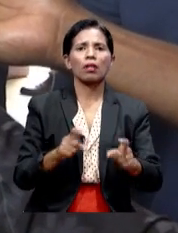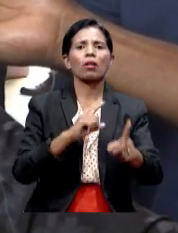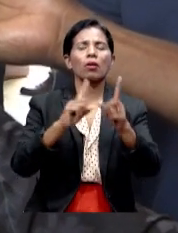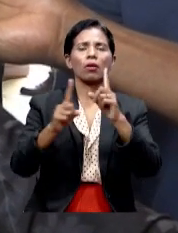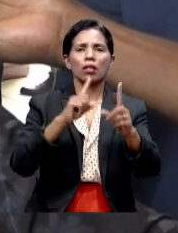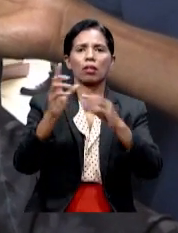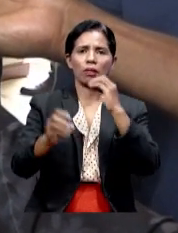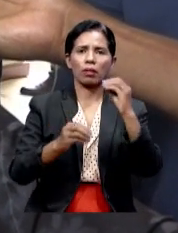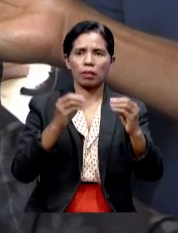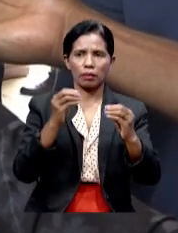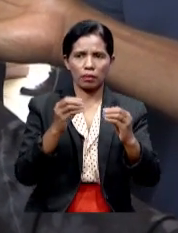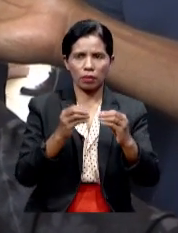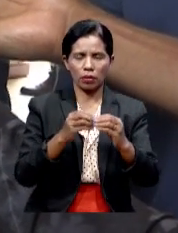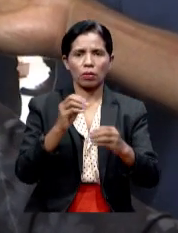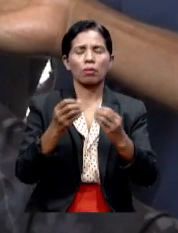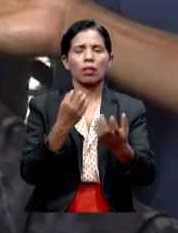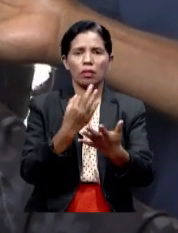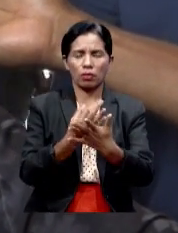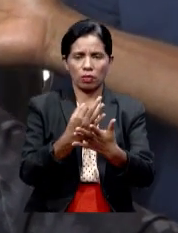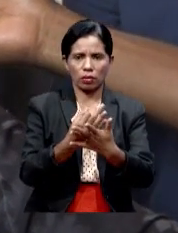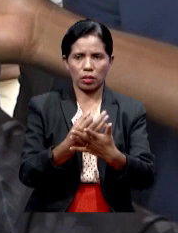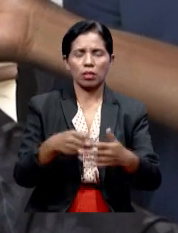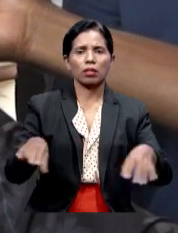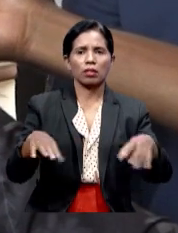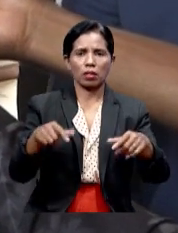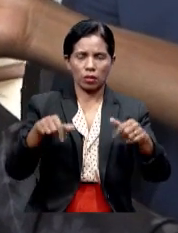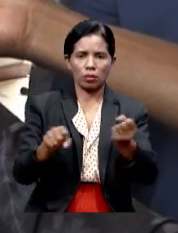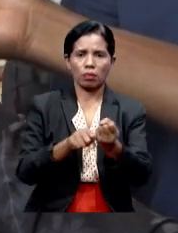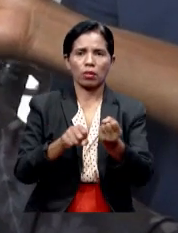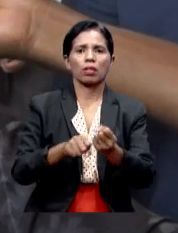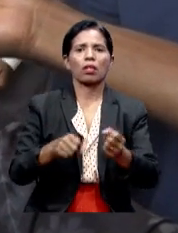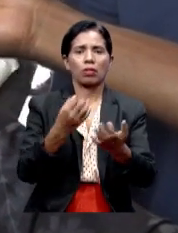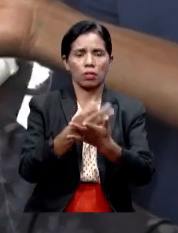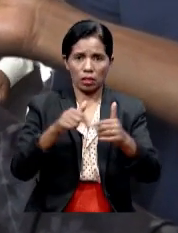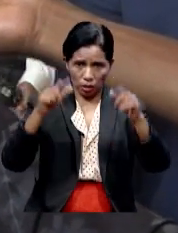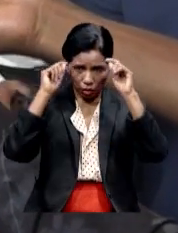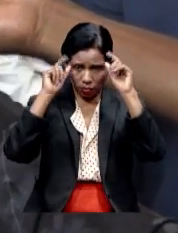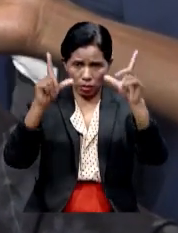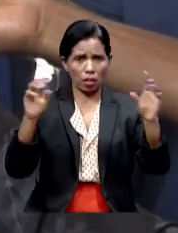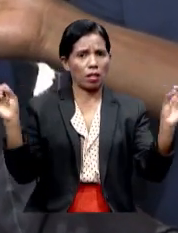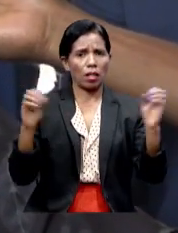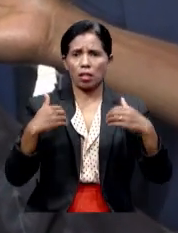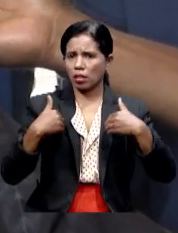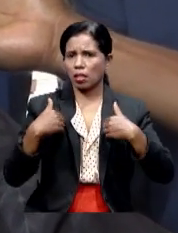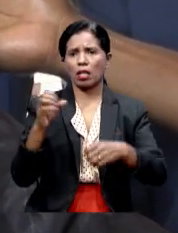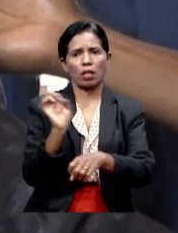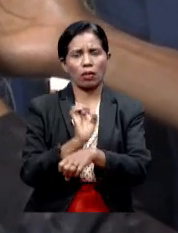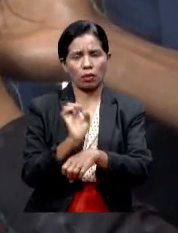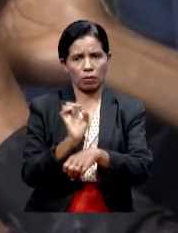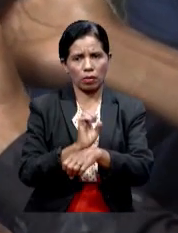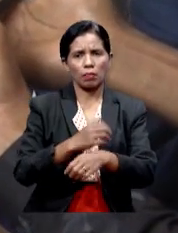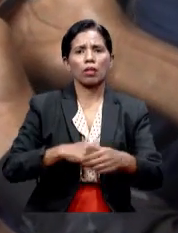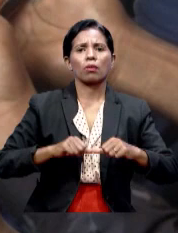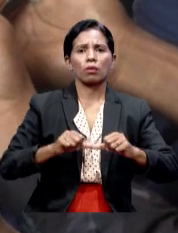com a financial system e a Timor-Leste. Lá a economia ainda que é bela lá o